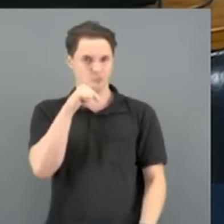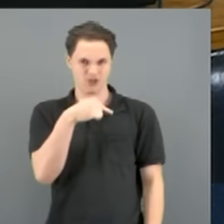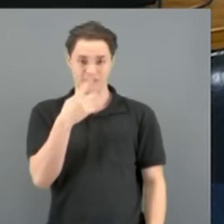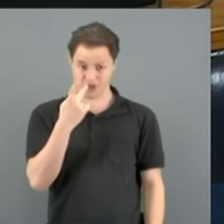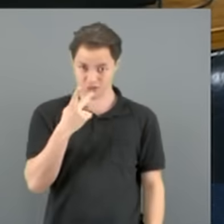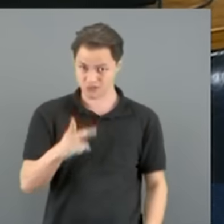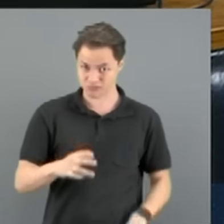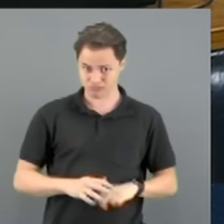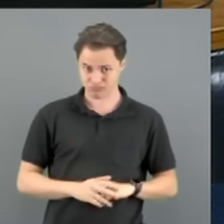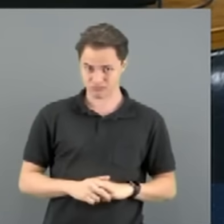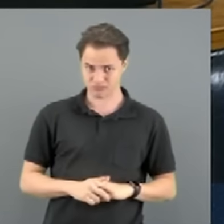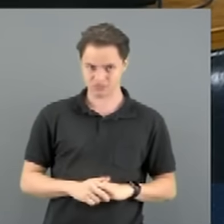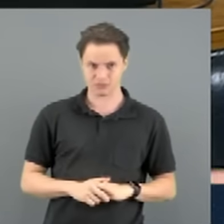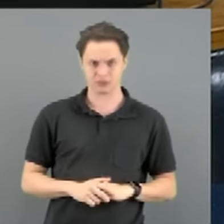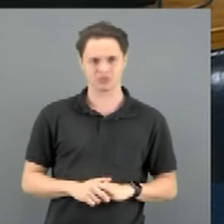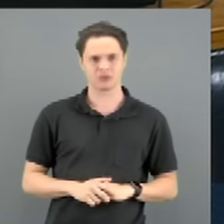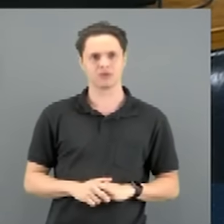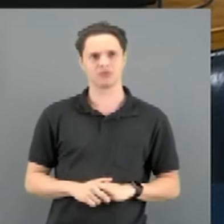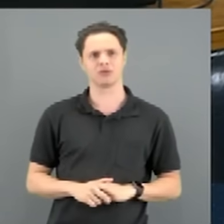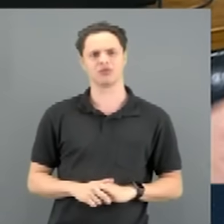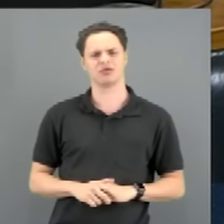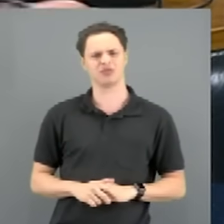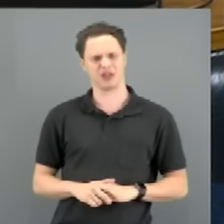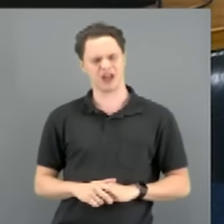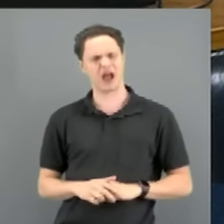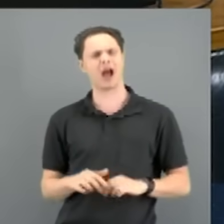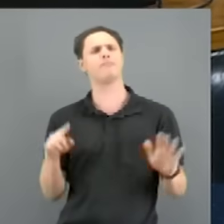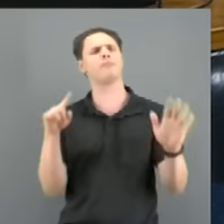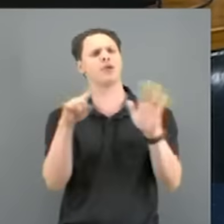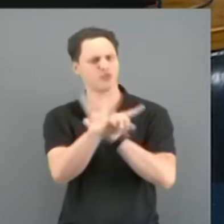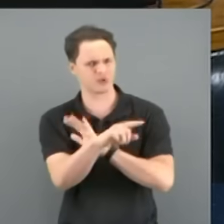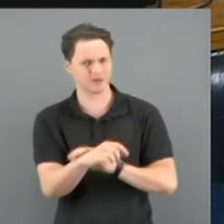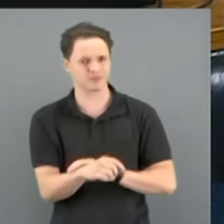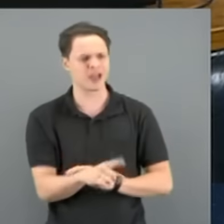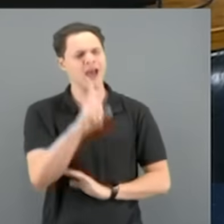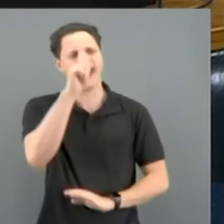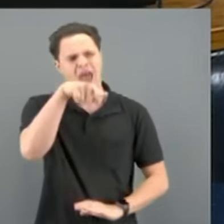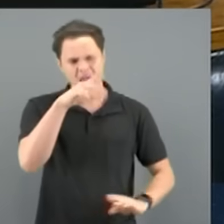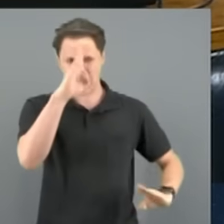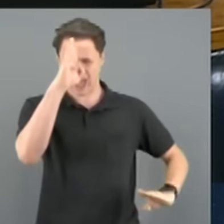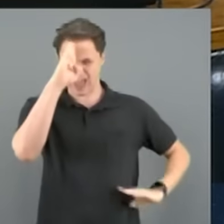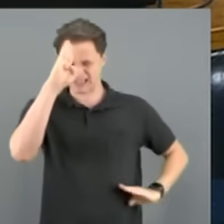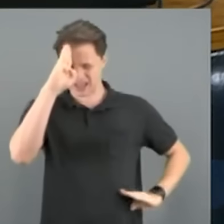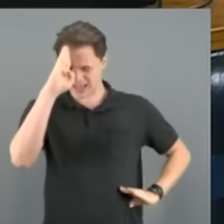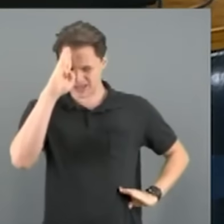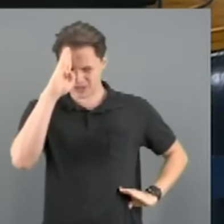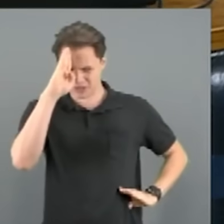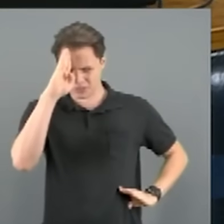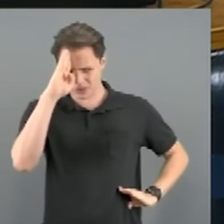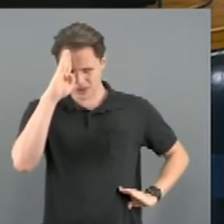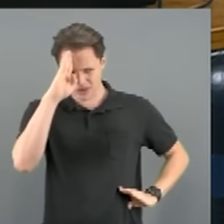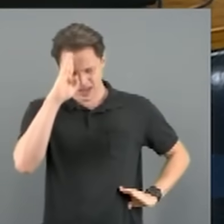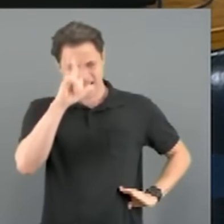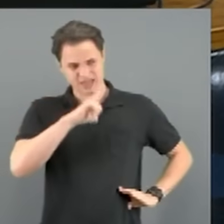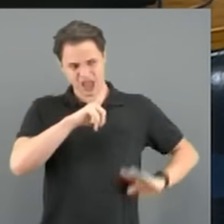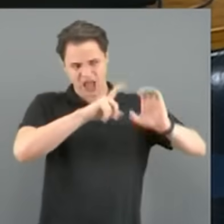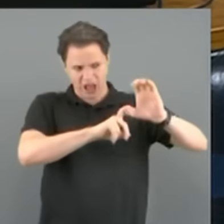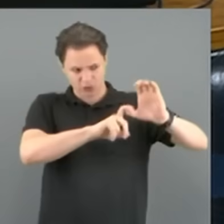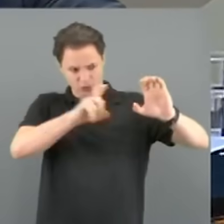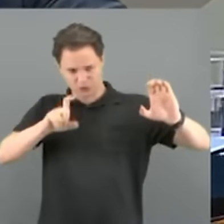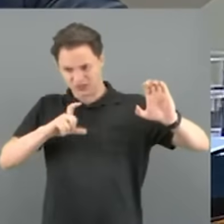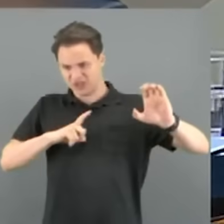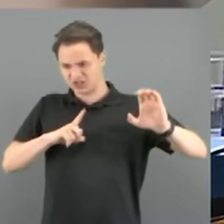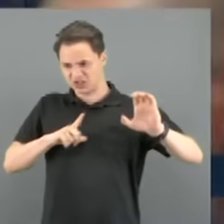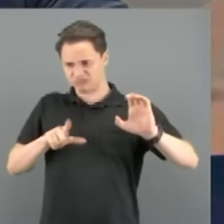exército que define onde quem e qual o tema que pode ser feito de manifestação as pessoas ele estavam pedindo impeachment de